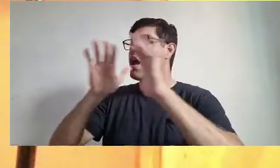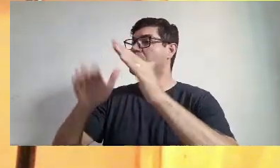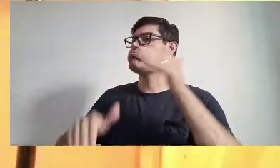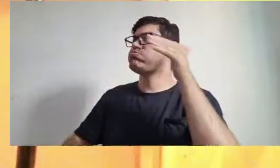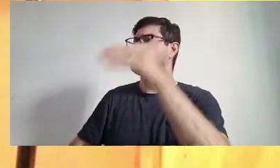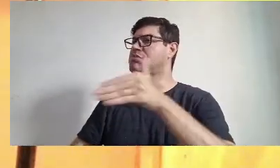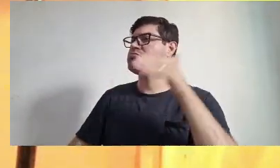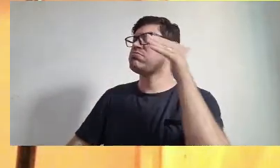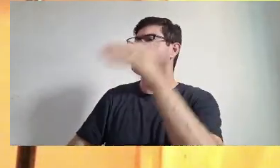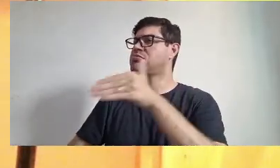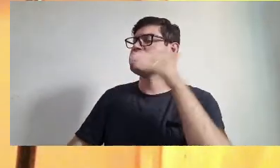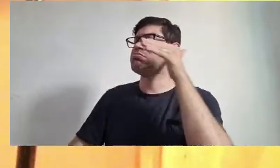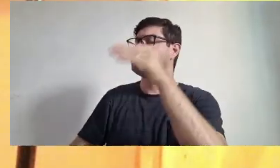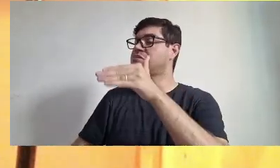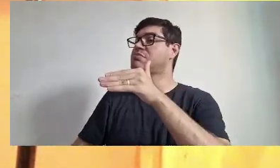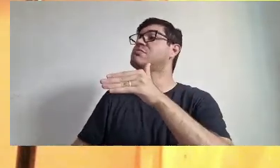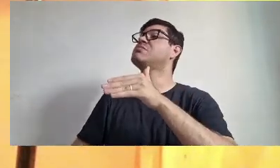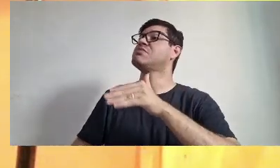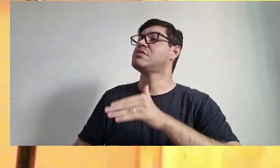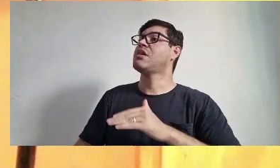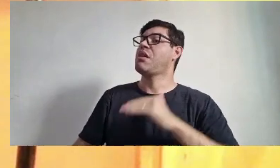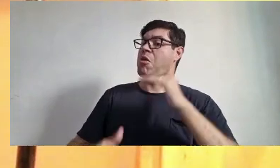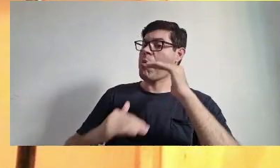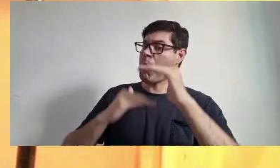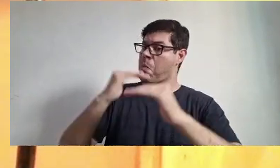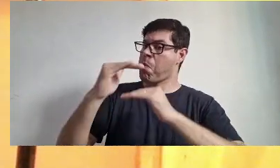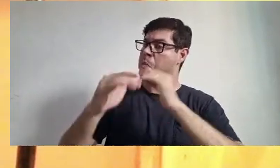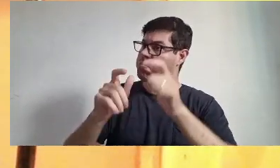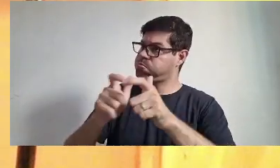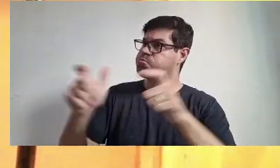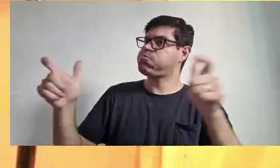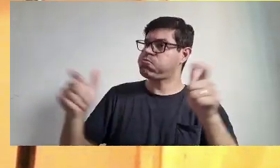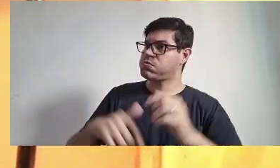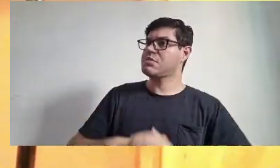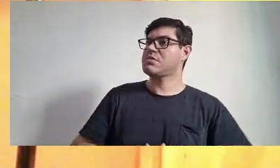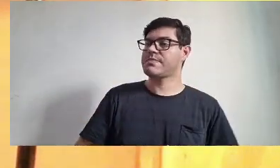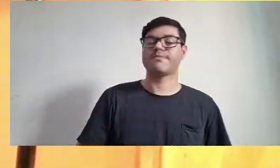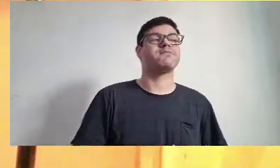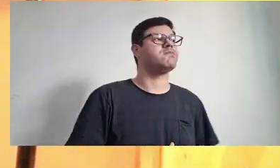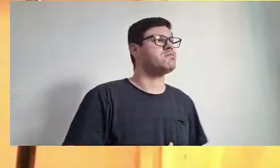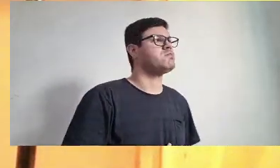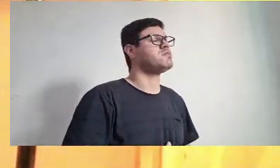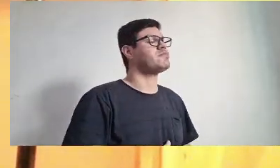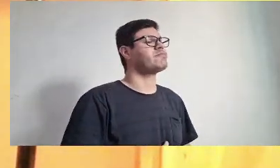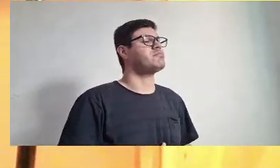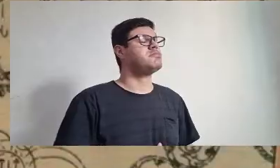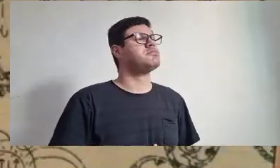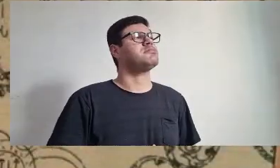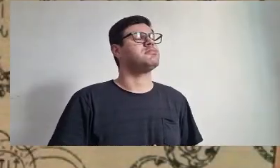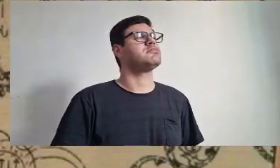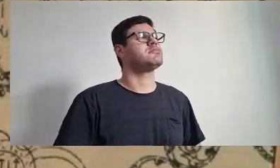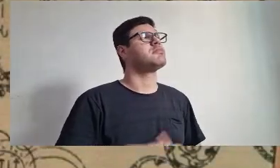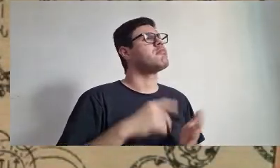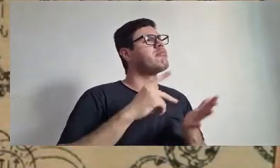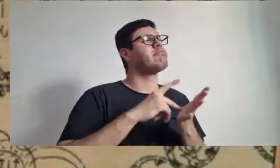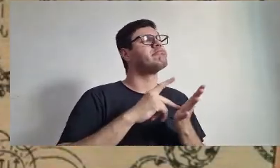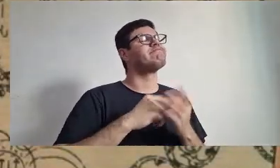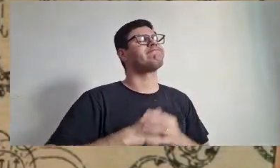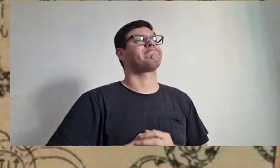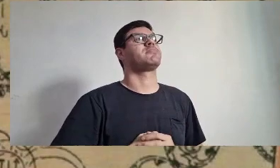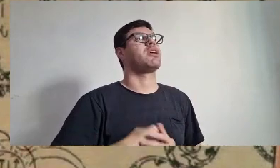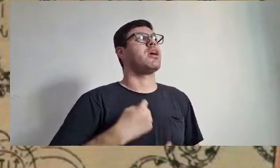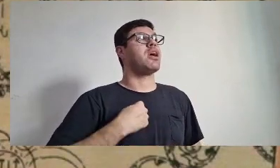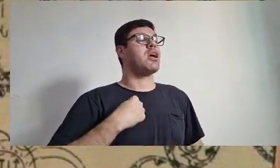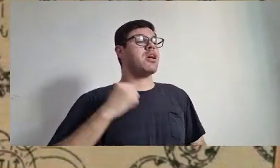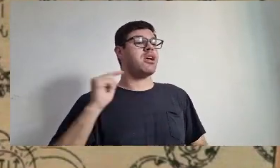fiéis, eram poucos, mas depois cresceu muito, hein, pastor? Cresceu. Quando eu cheguei, o